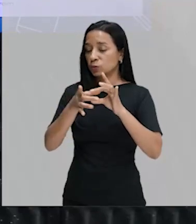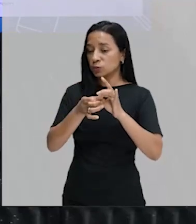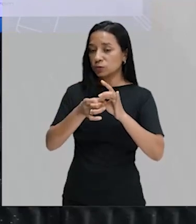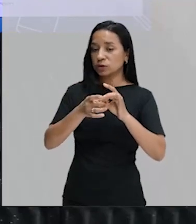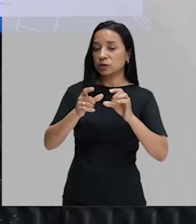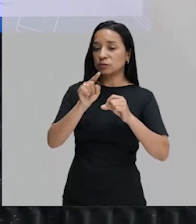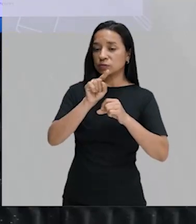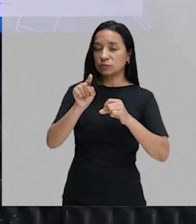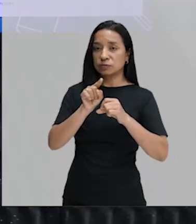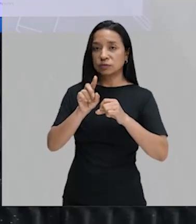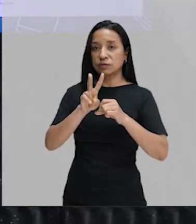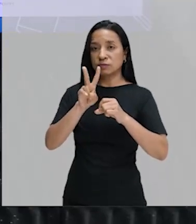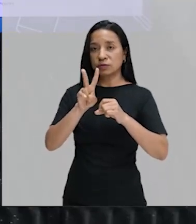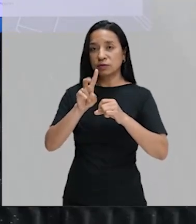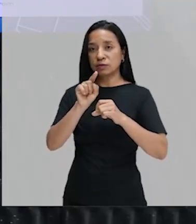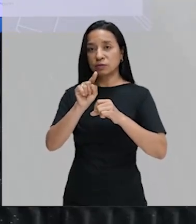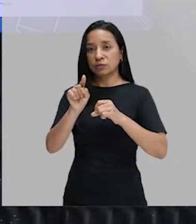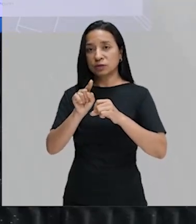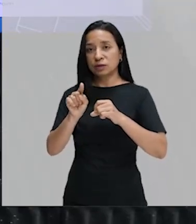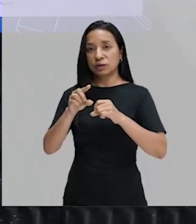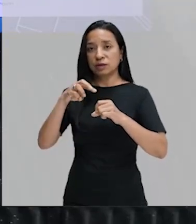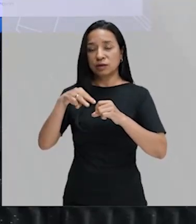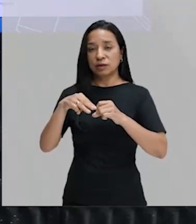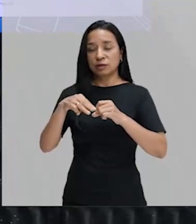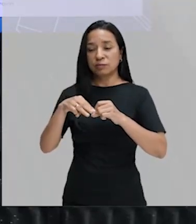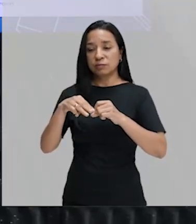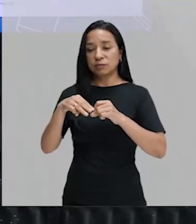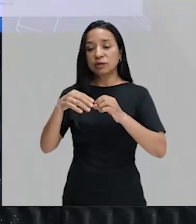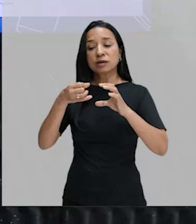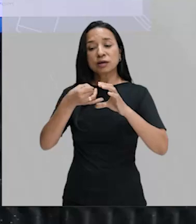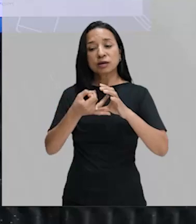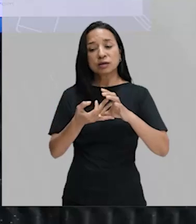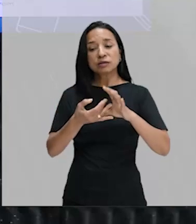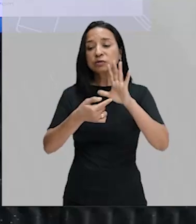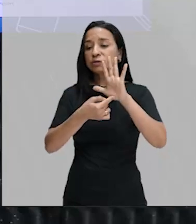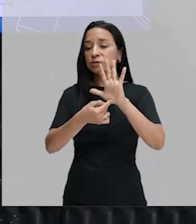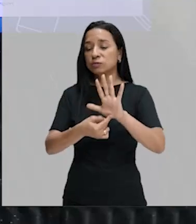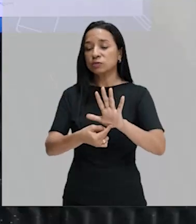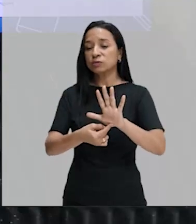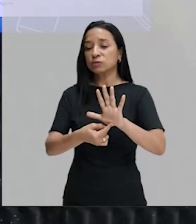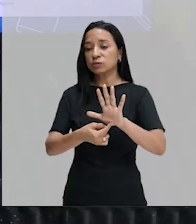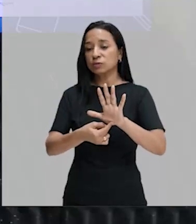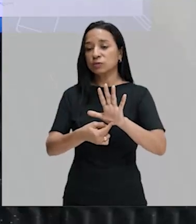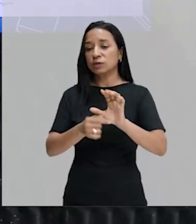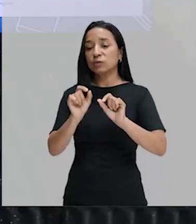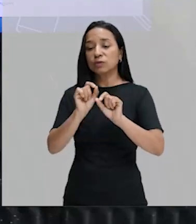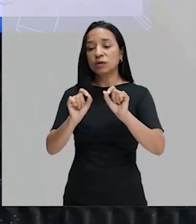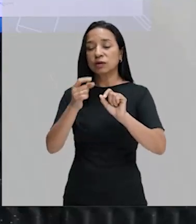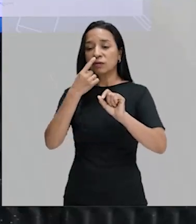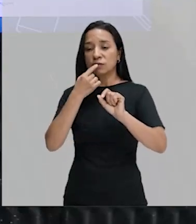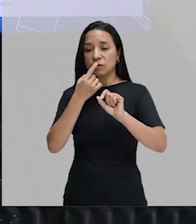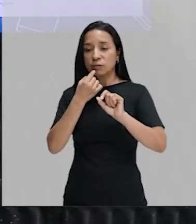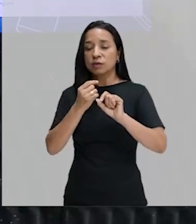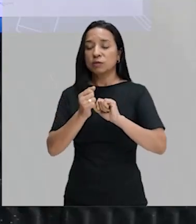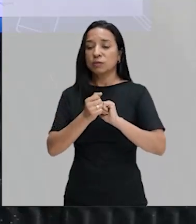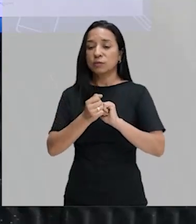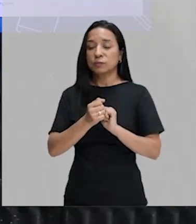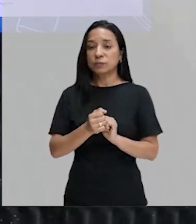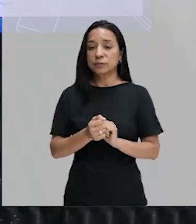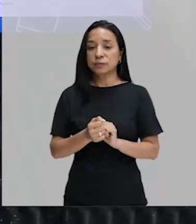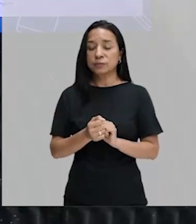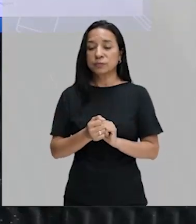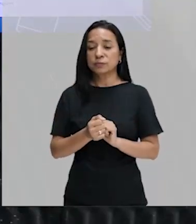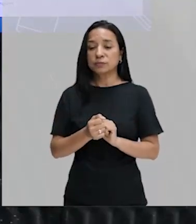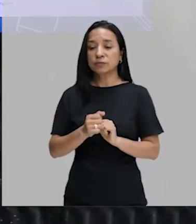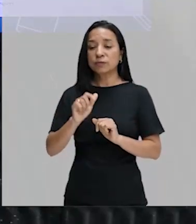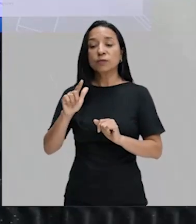a característica que se expressou foi do alelo da letra V. V quer dizer vermelho, ok? Olha a outra informação que a